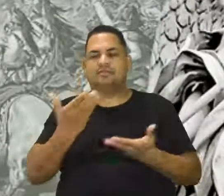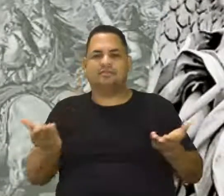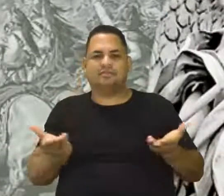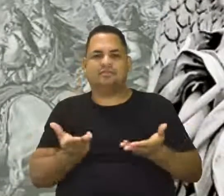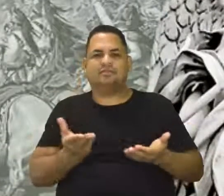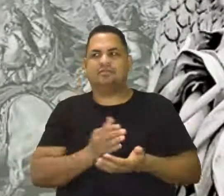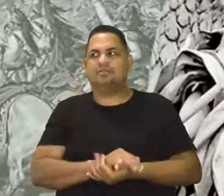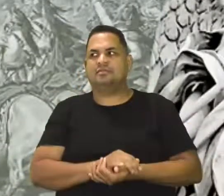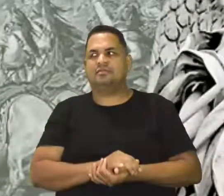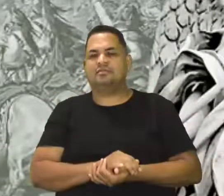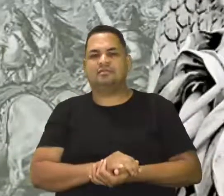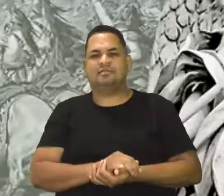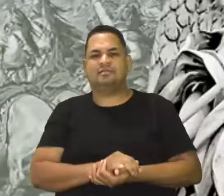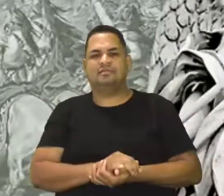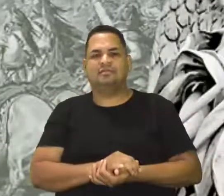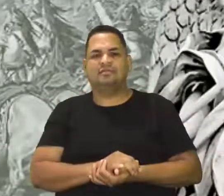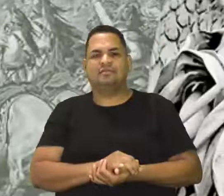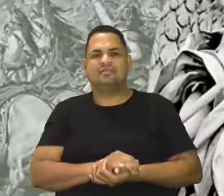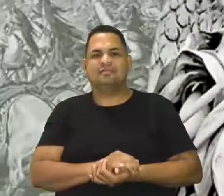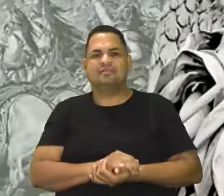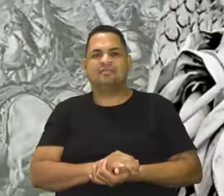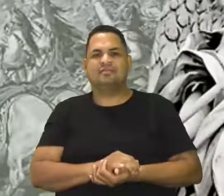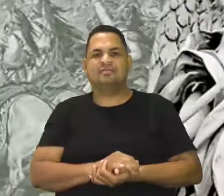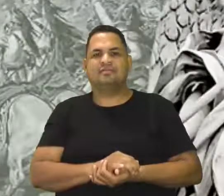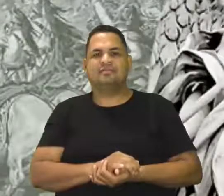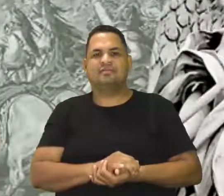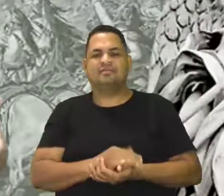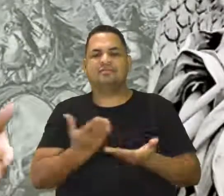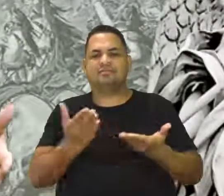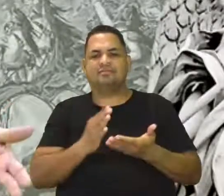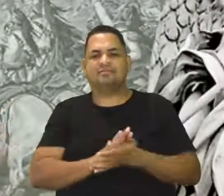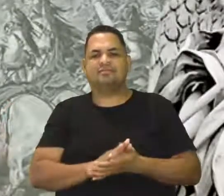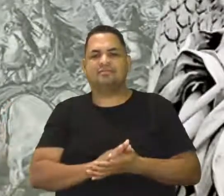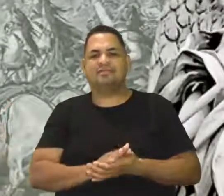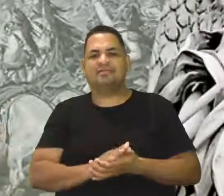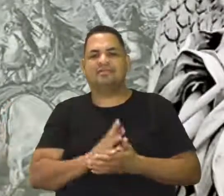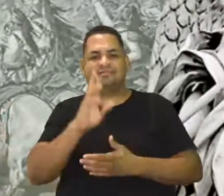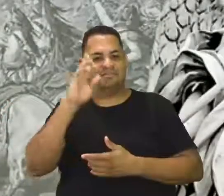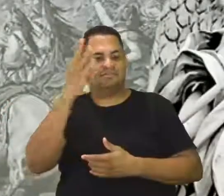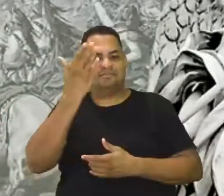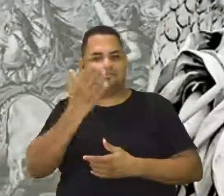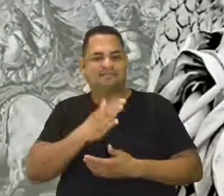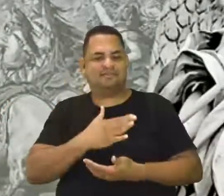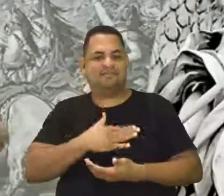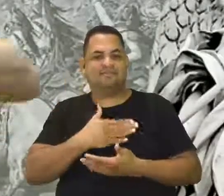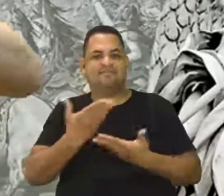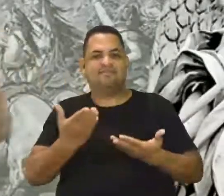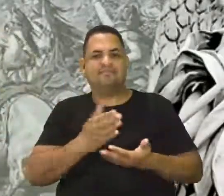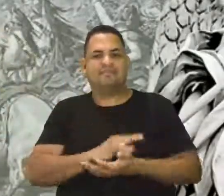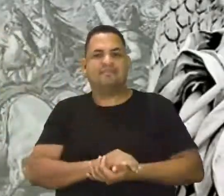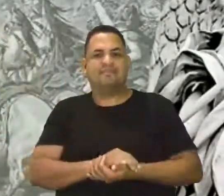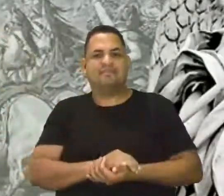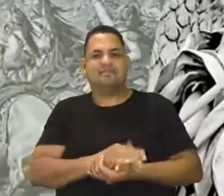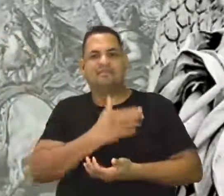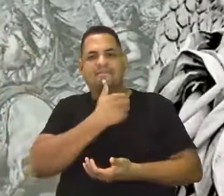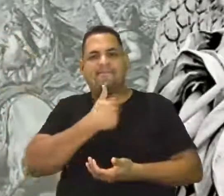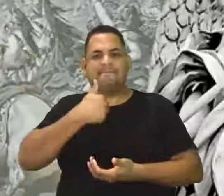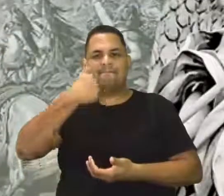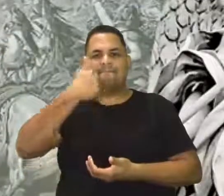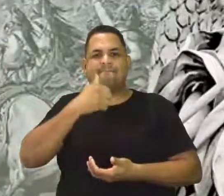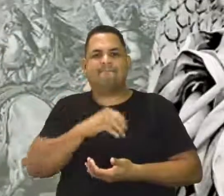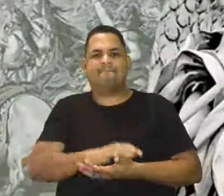olha parabéns parabéns Lourde o meu editor chefe é aí ficou bem melhor